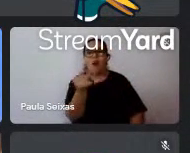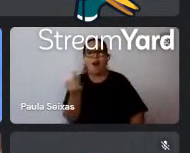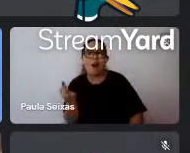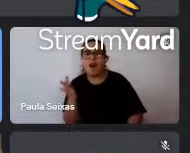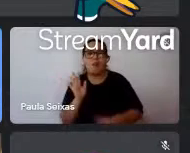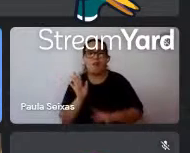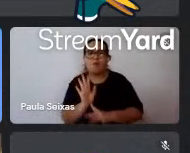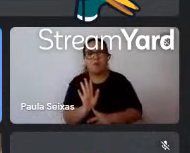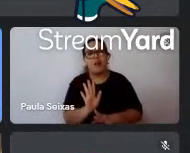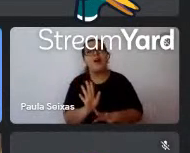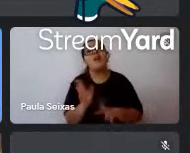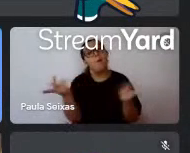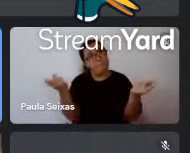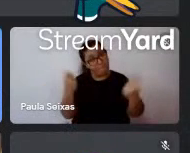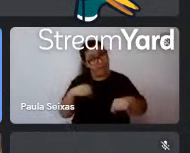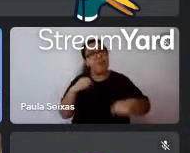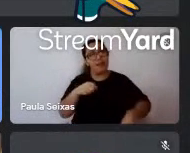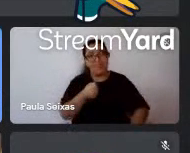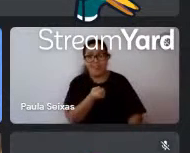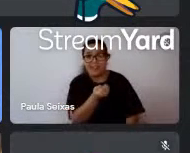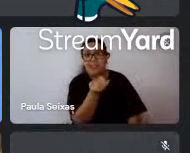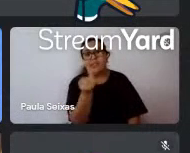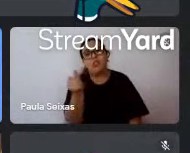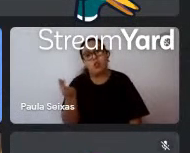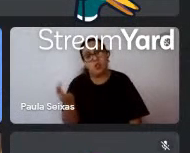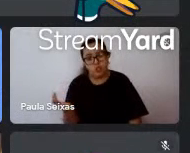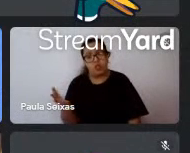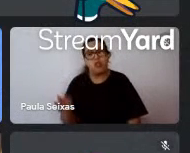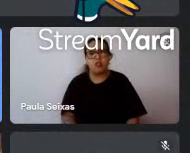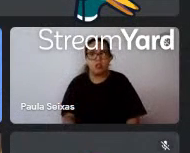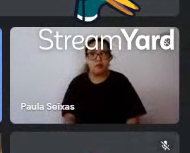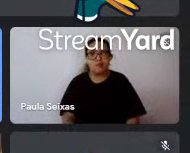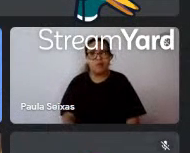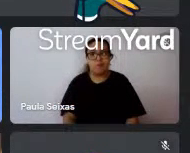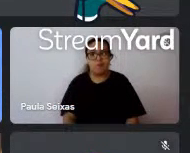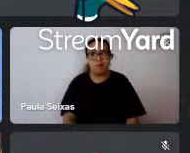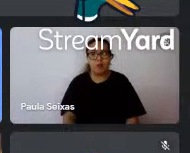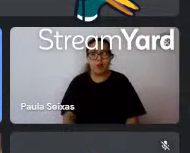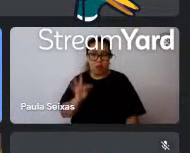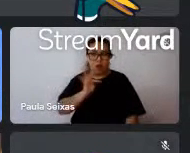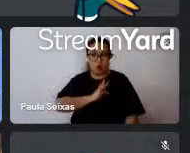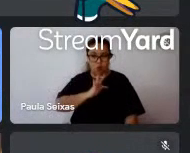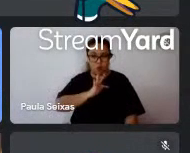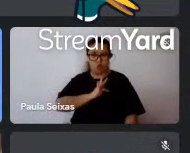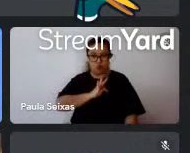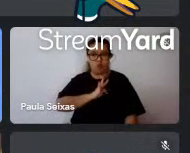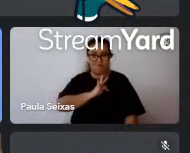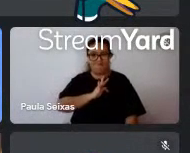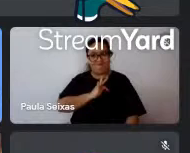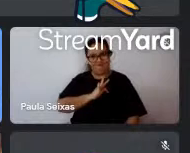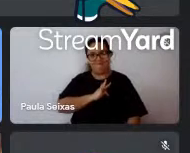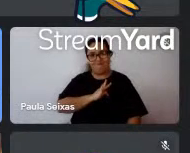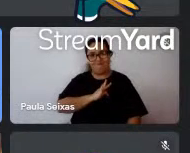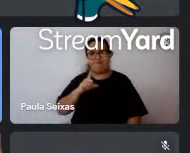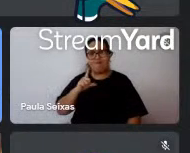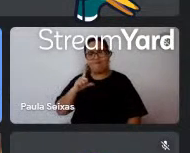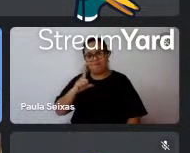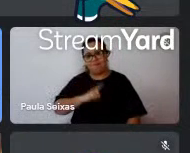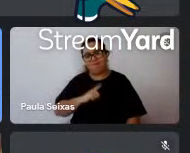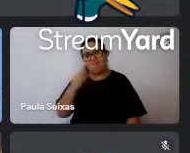cruzadas. Os técnicos do ELAN ainda mexeram, os técnicos do AK ainda mexeram bastante no